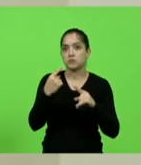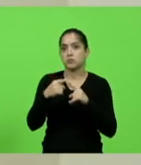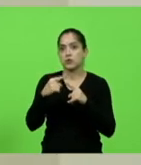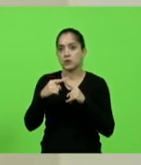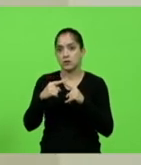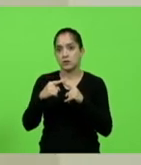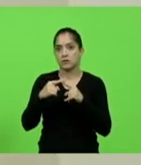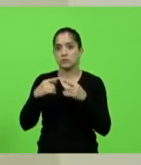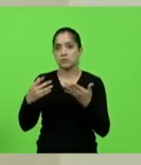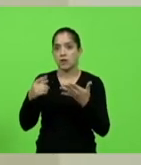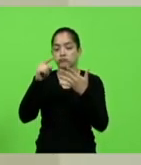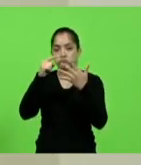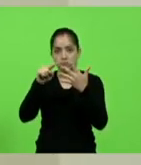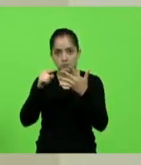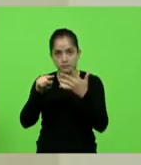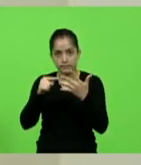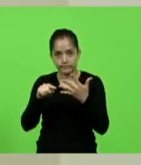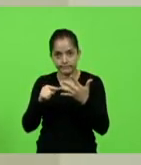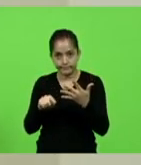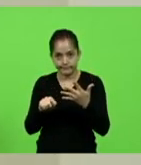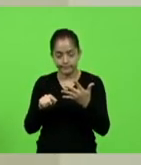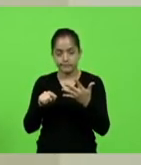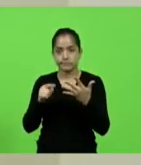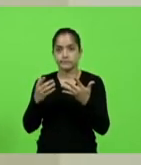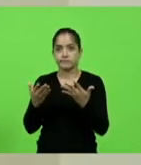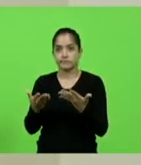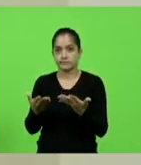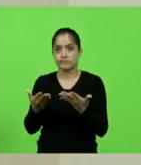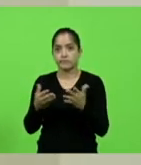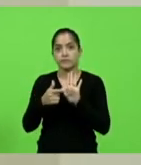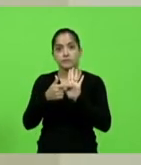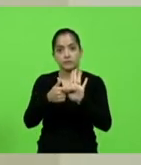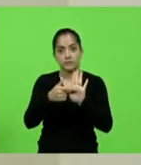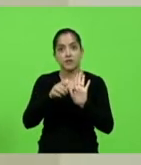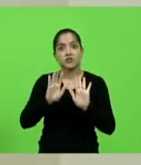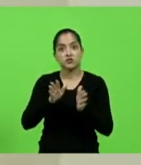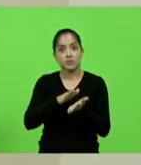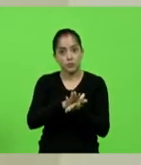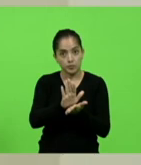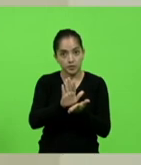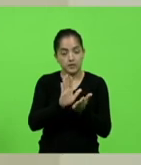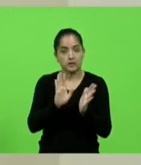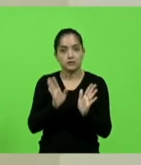umas ponderações de uma nota já publicada.